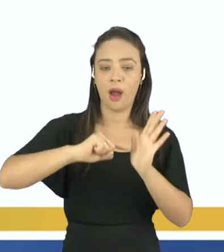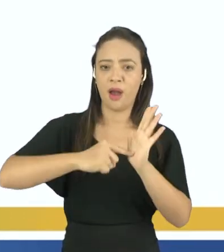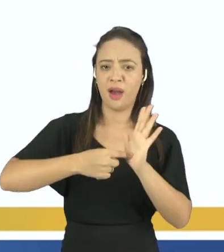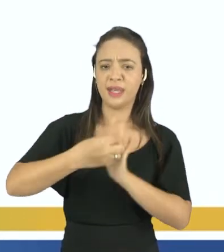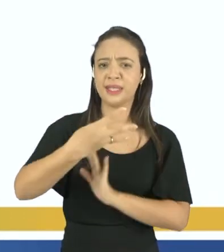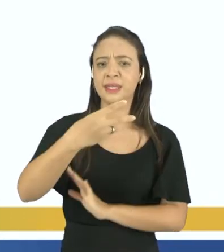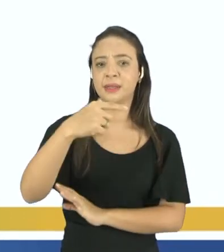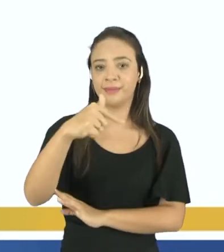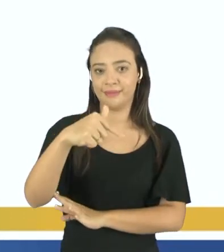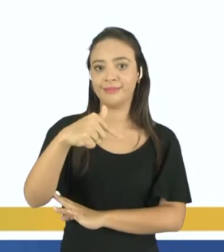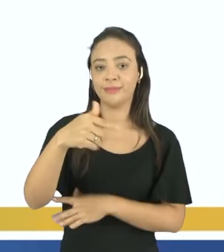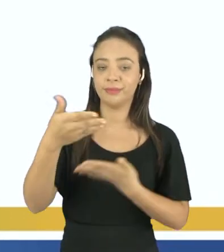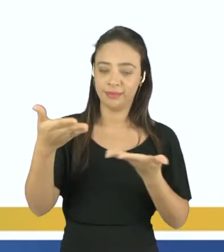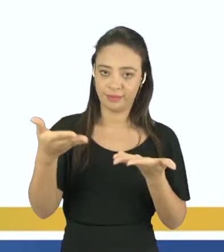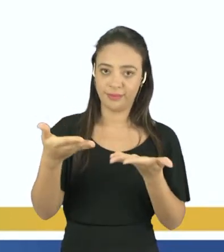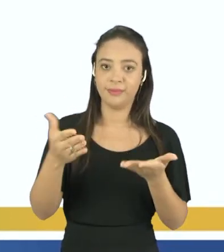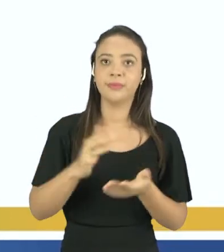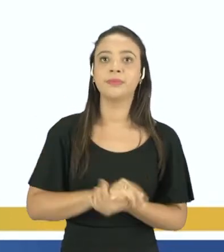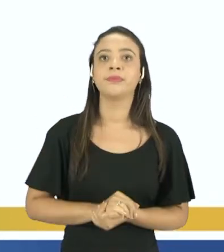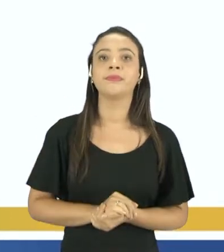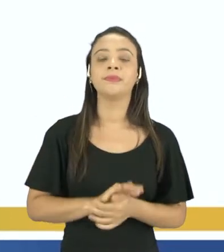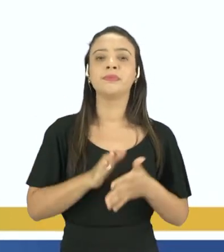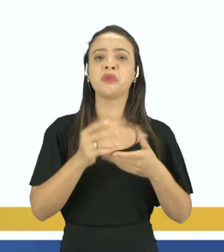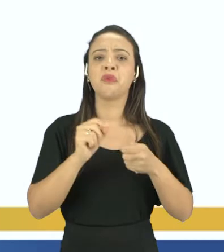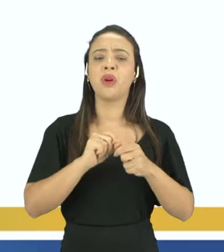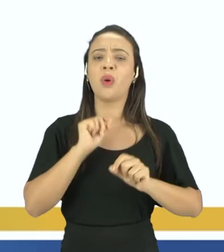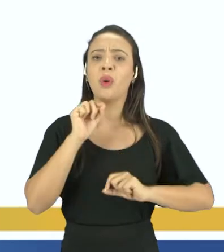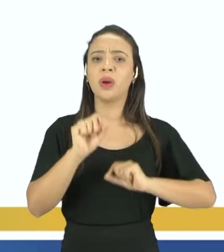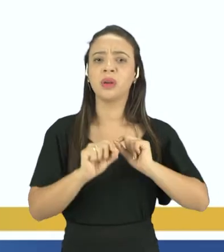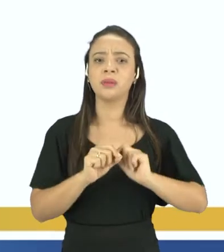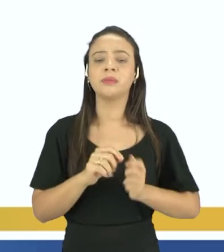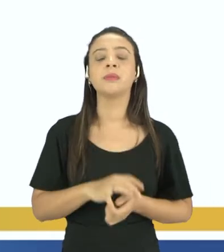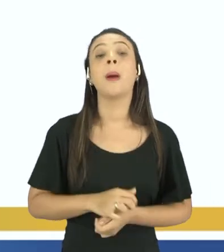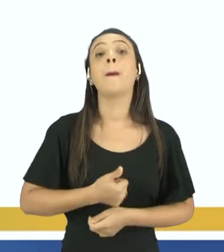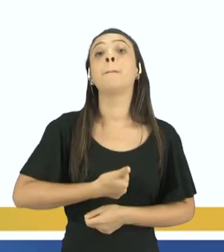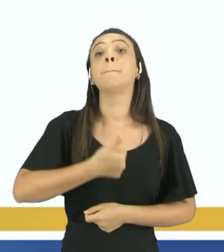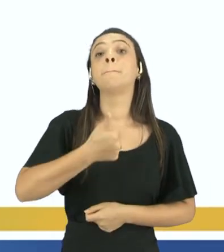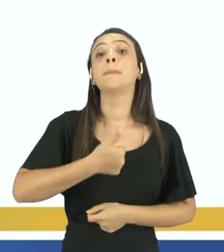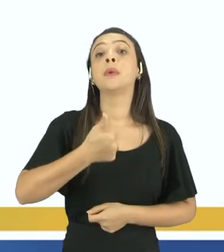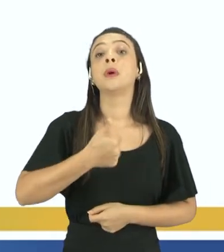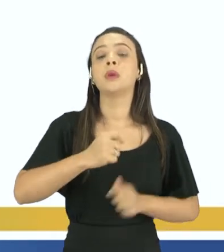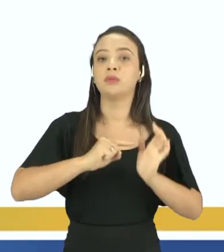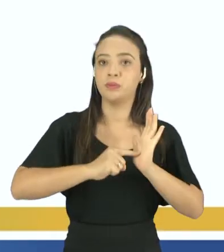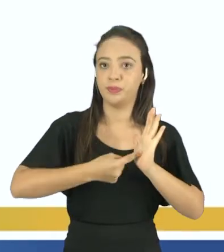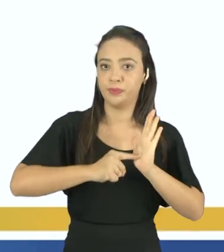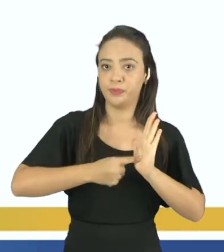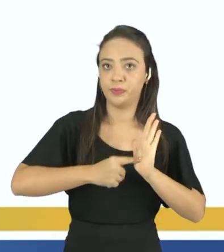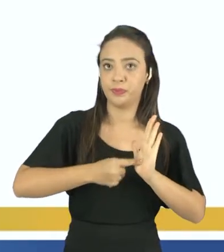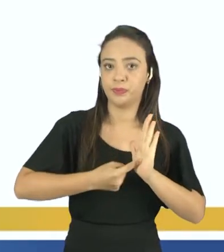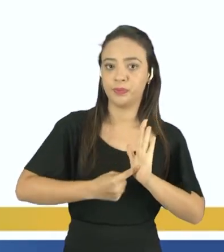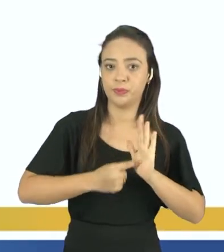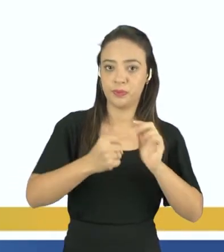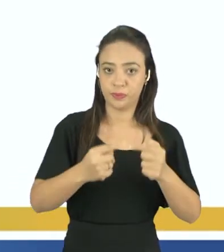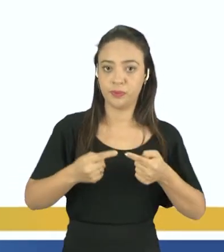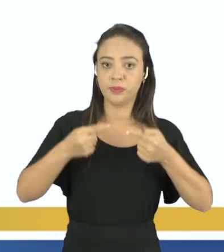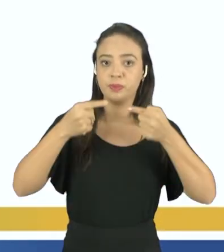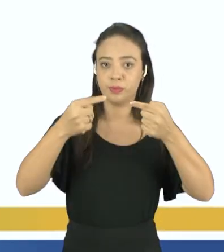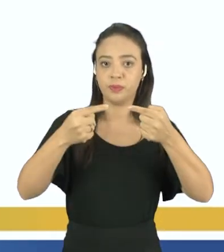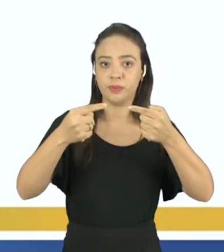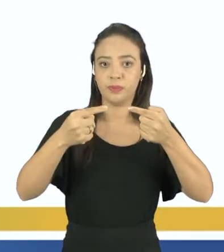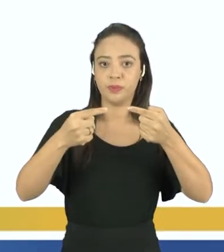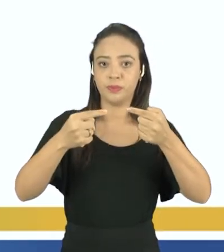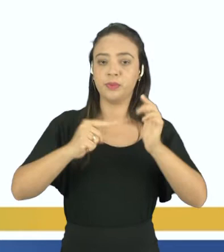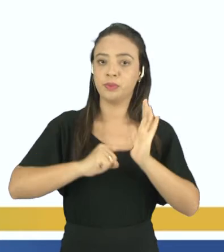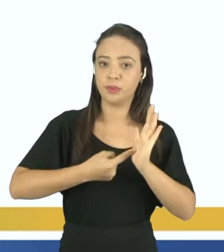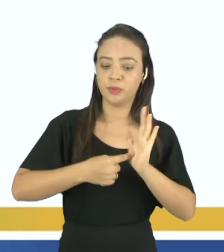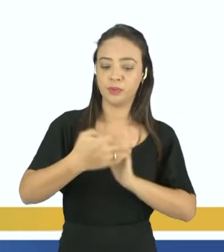37 o que nos restou agora é o que a gente vai fazer agora gente primeiro nós vamos multiplicar tá em cima realizar esse